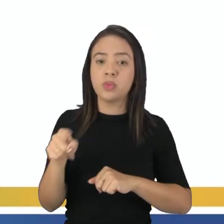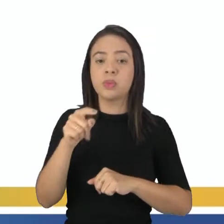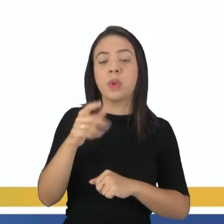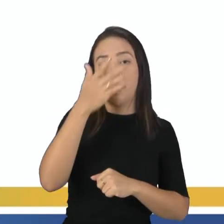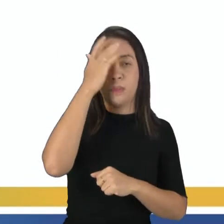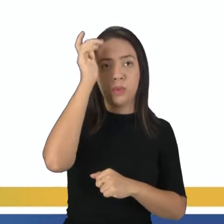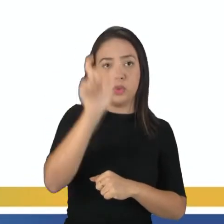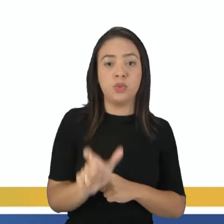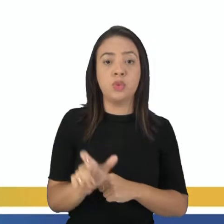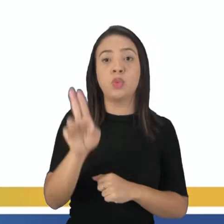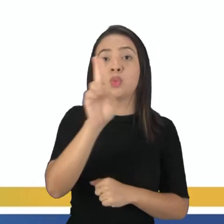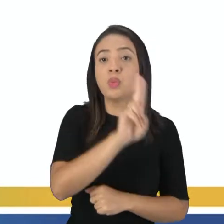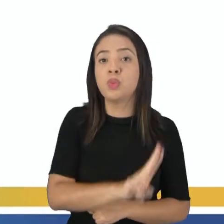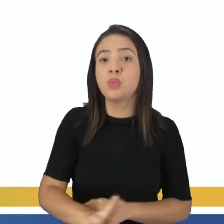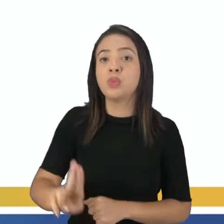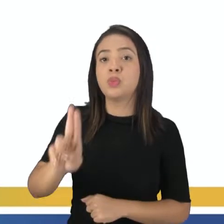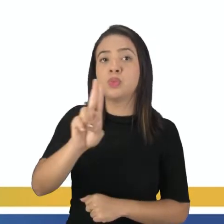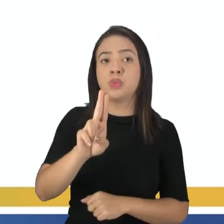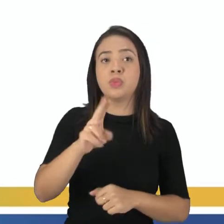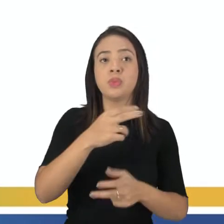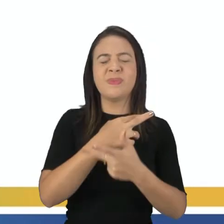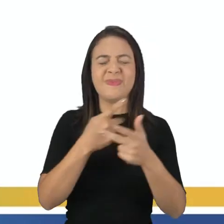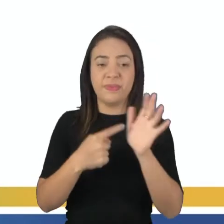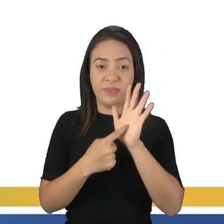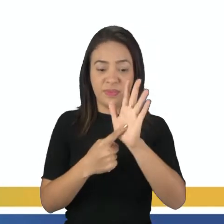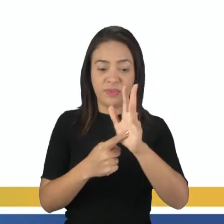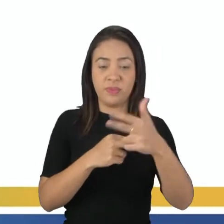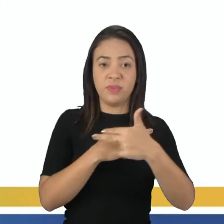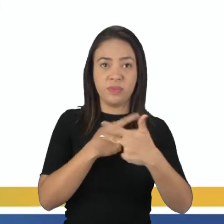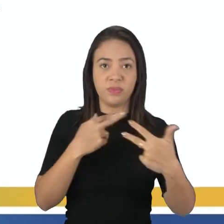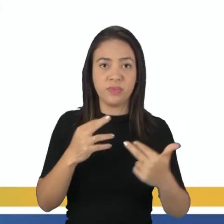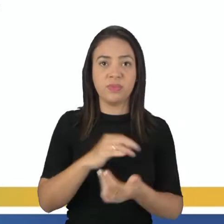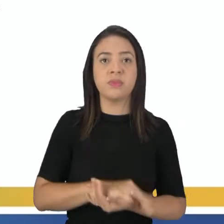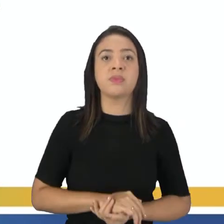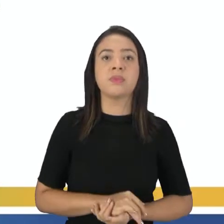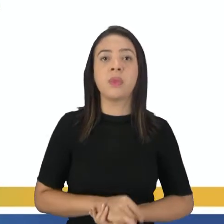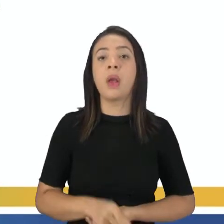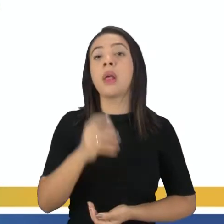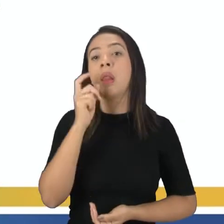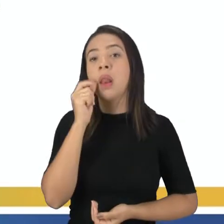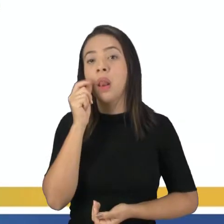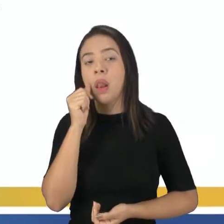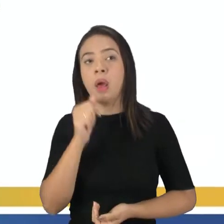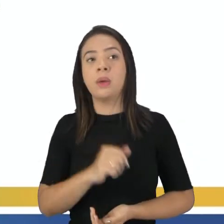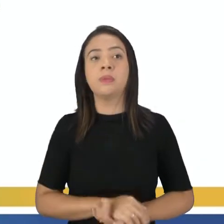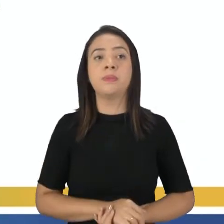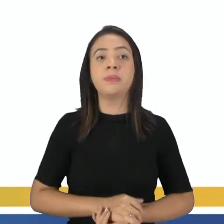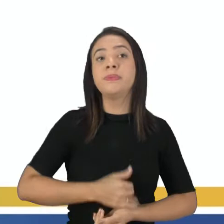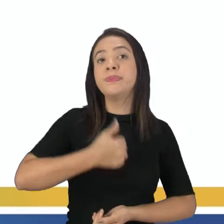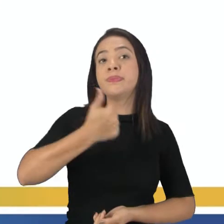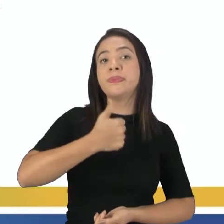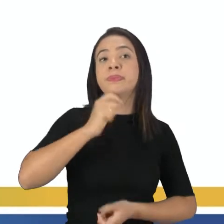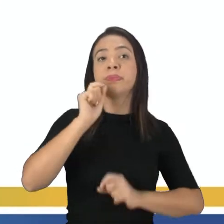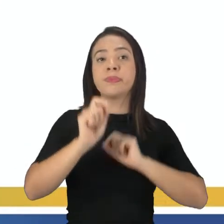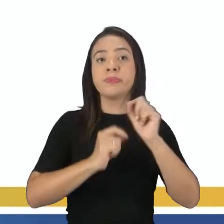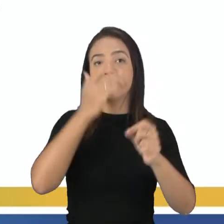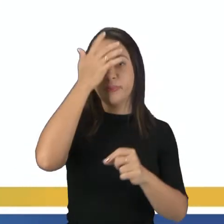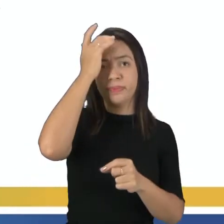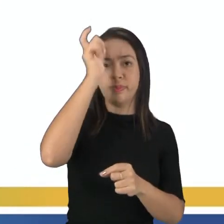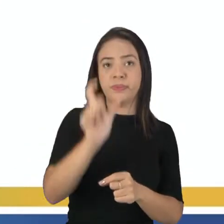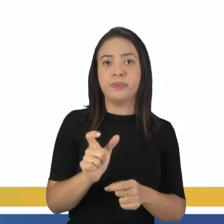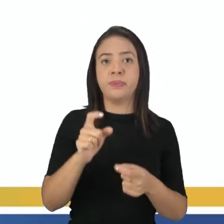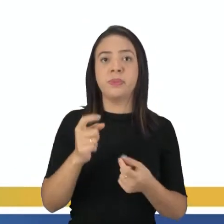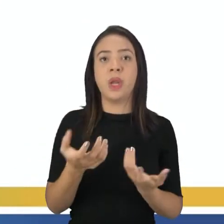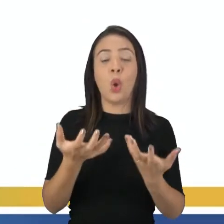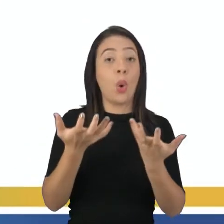personagem usa para se referir a esse objeto, que no caso é o lápis. No primeiro quadrinho, a personagem diz: